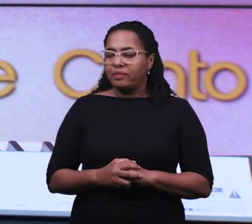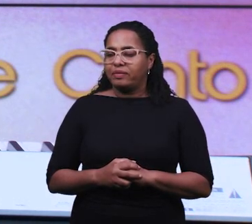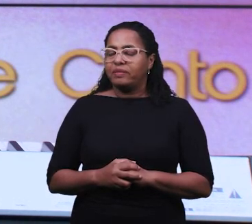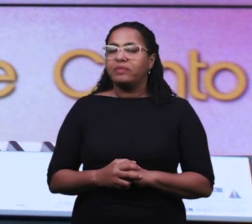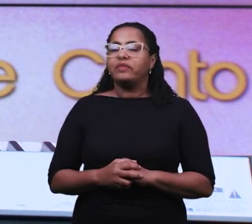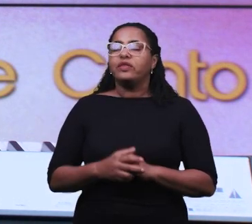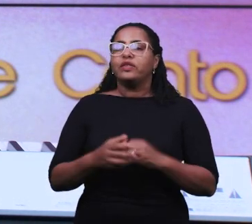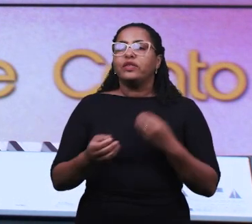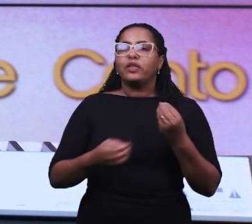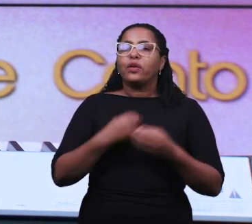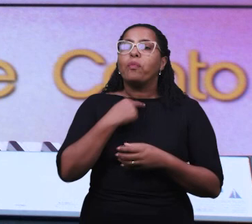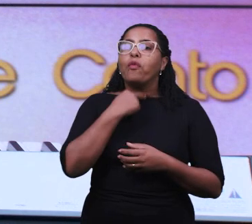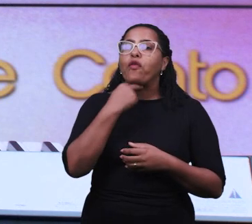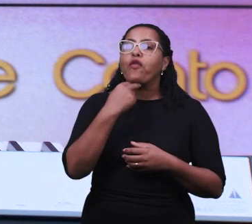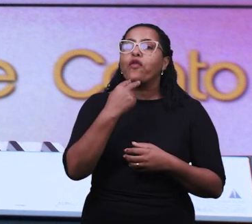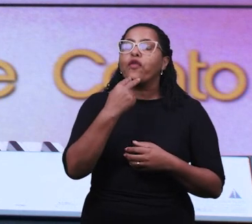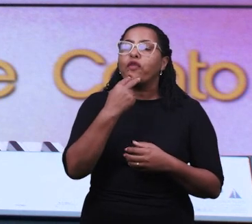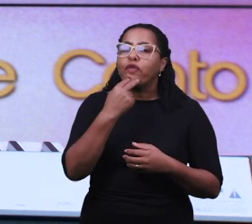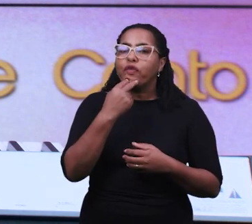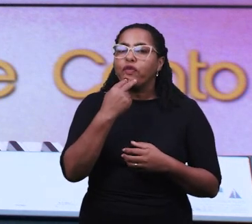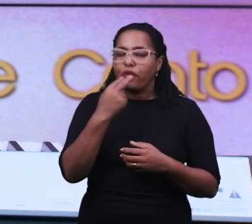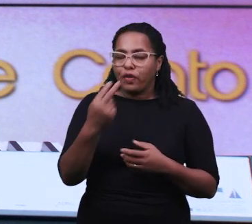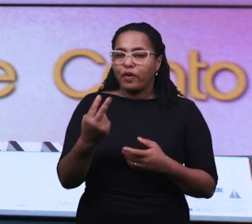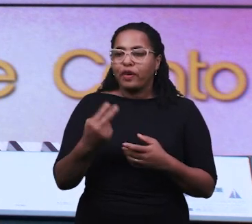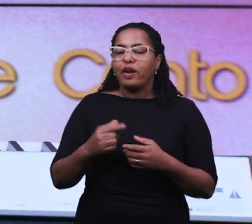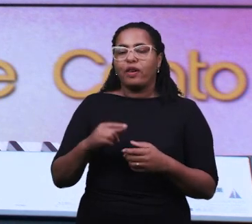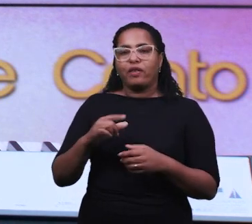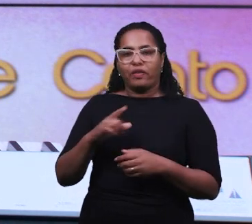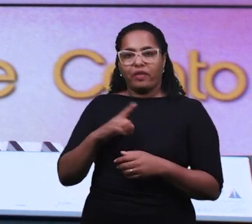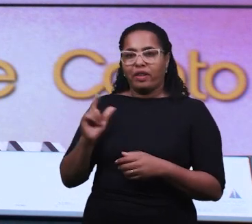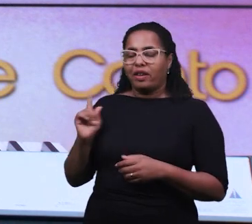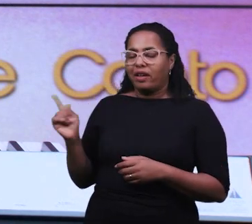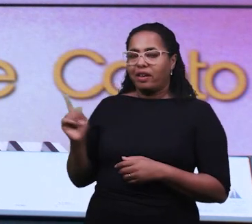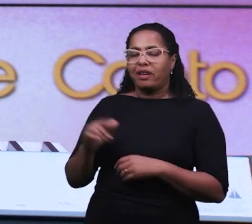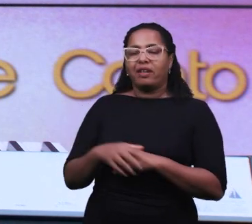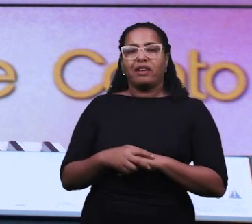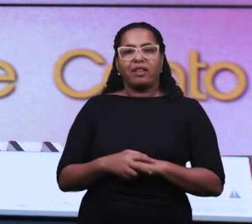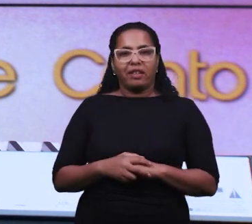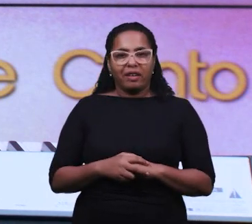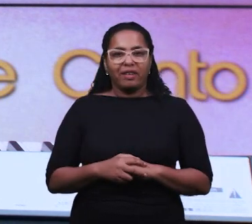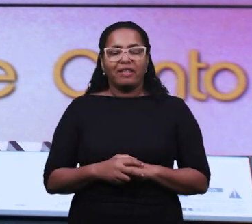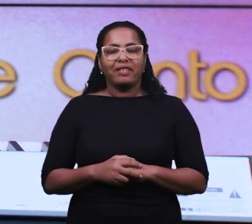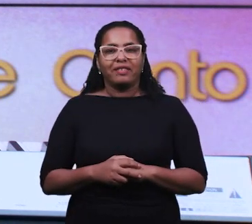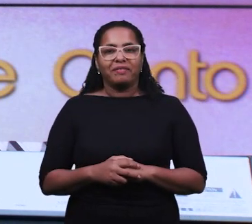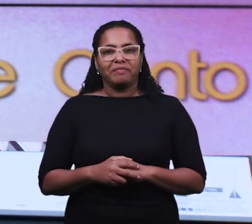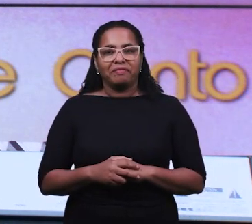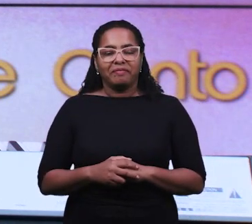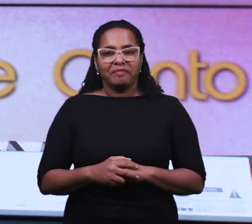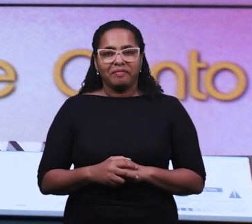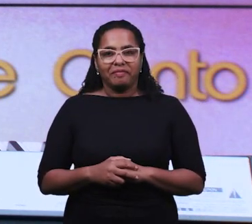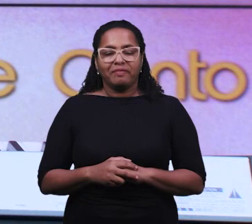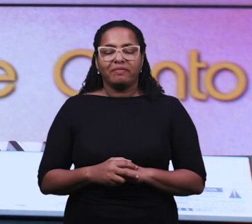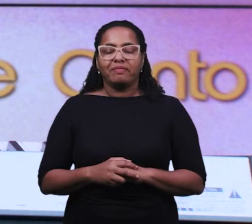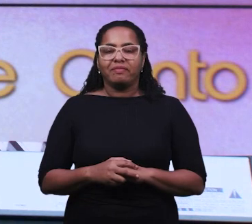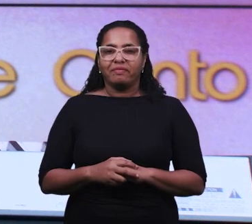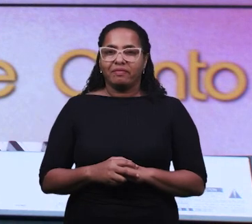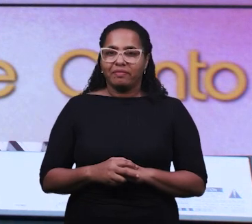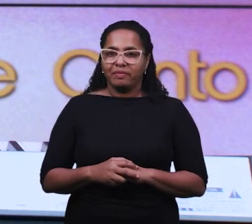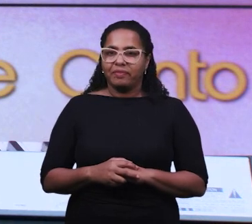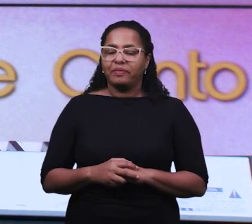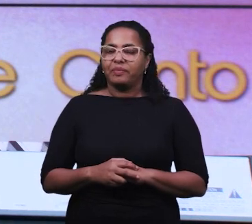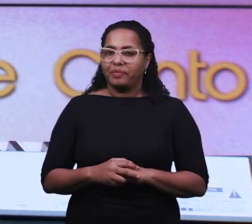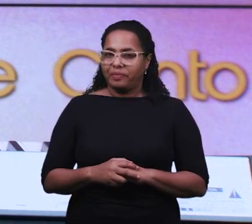Como o trato vocal vai se posicionando.